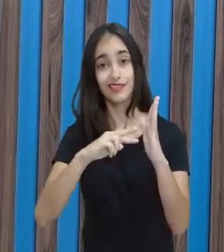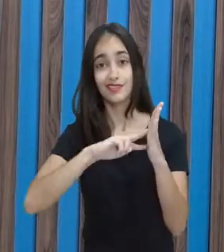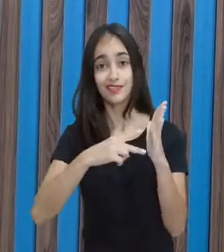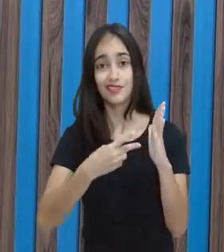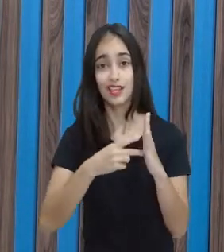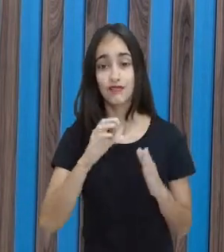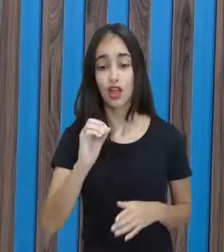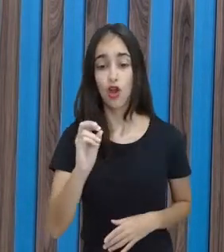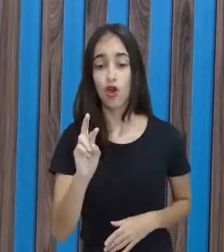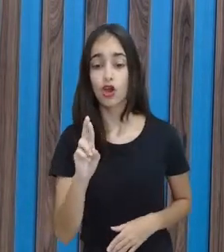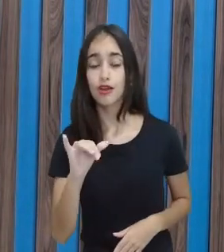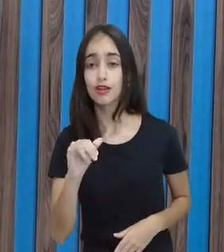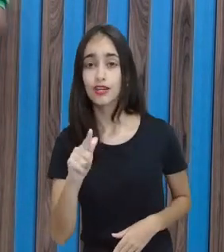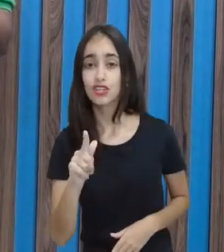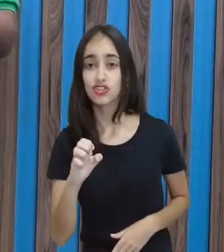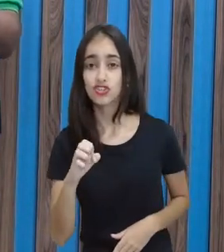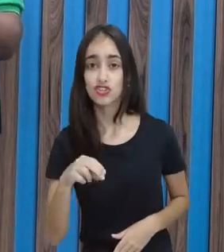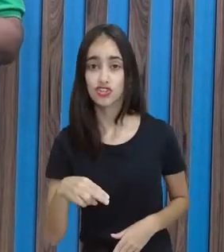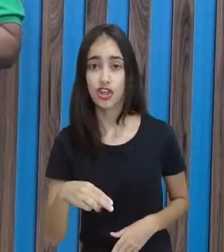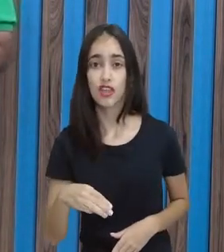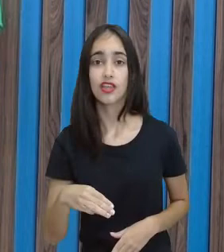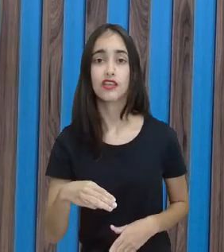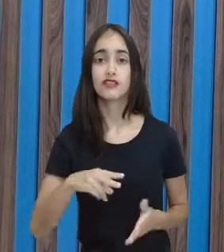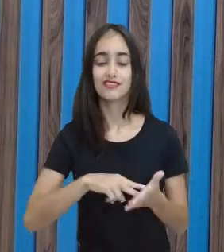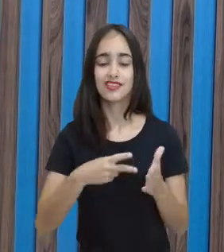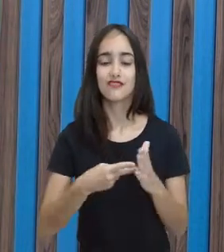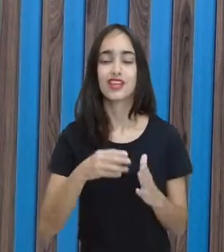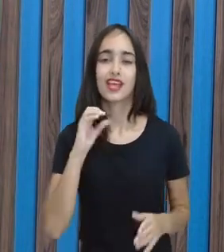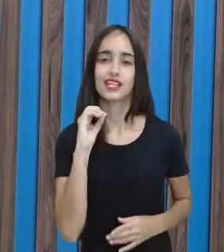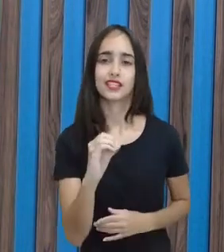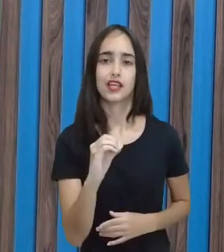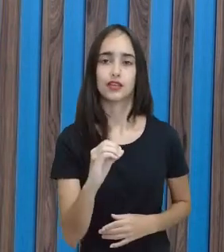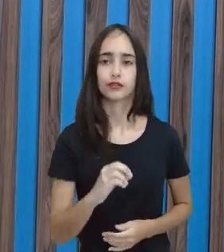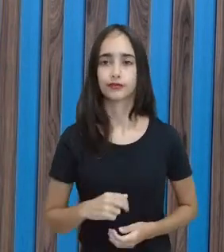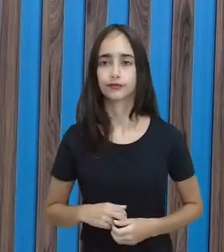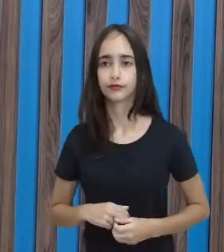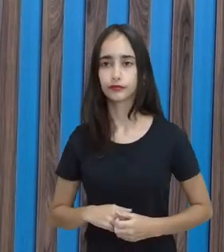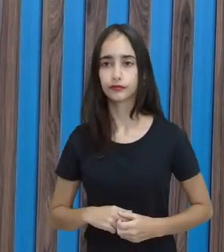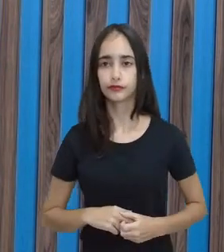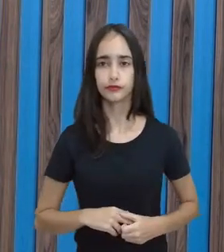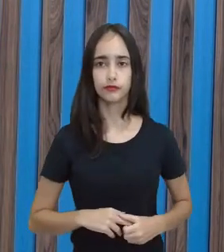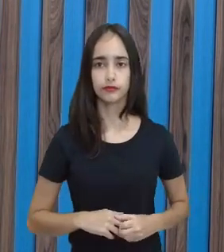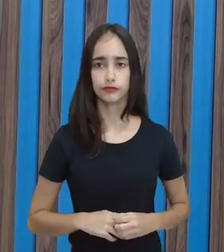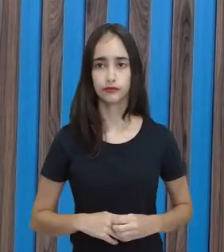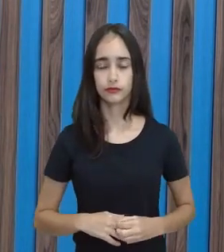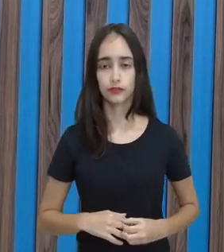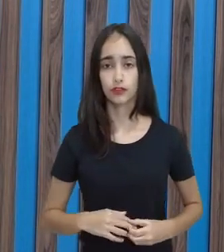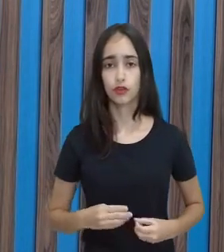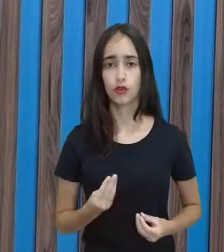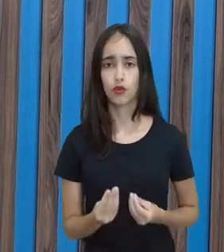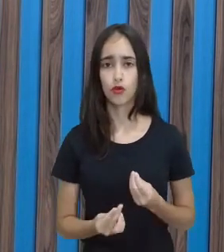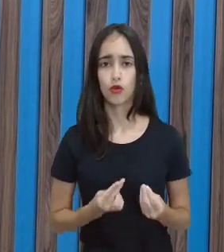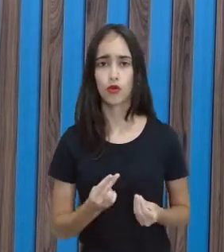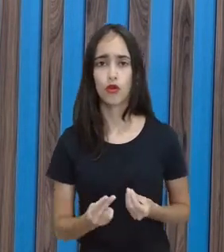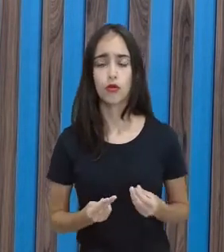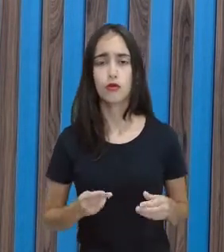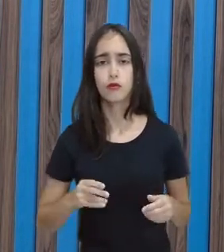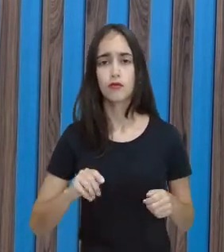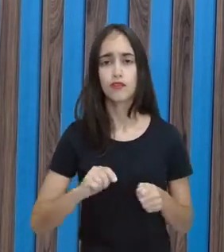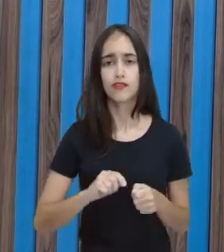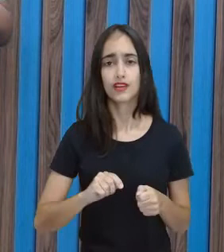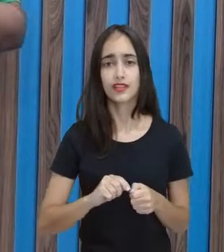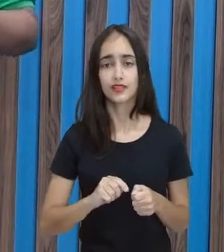Aqui a gente fez uma representação simbólica. Para trabalhar aqui no plano cartesiano, qualquer ponto você vai ter que